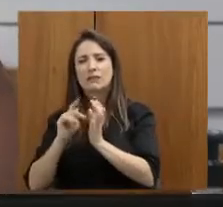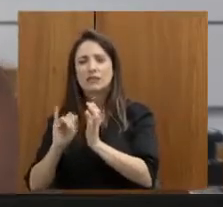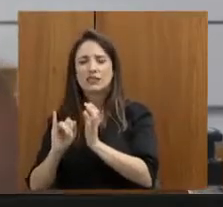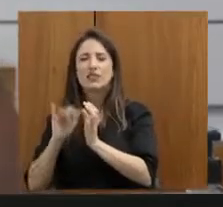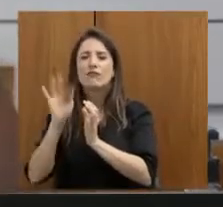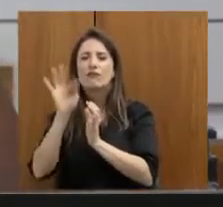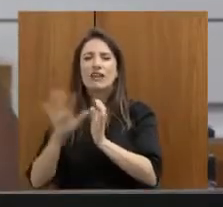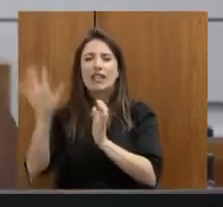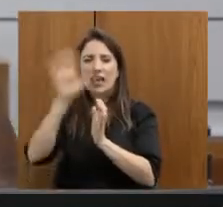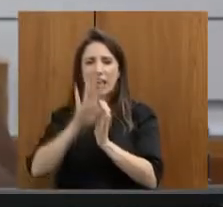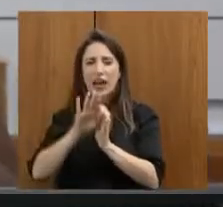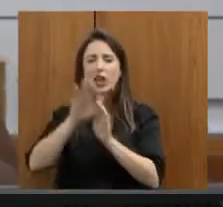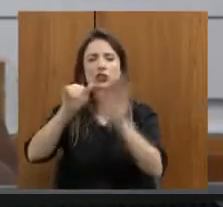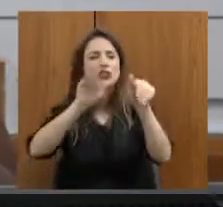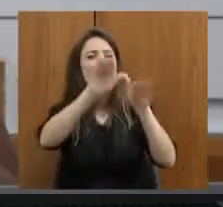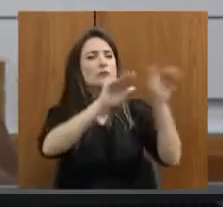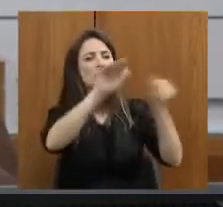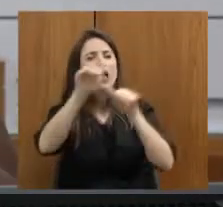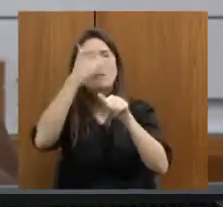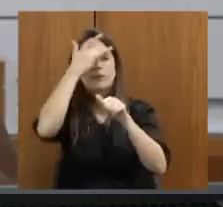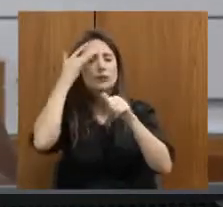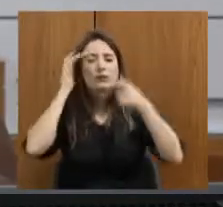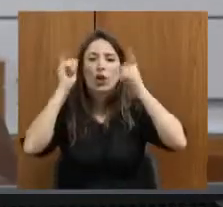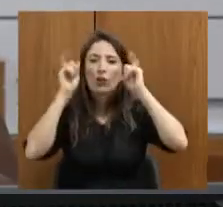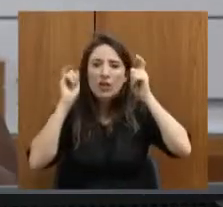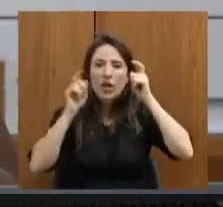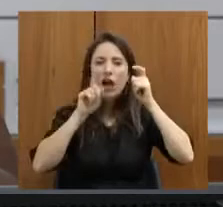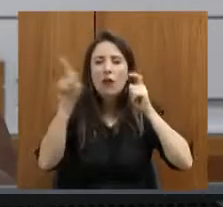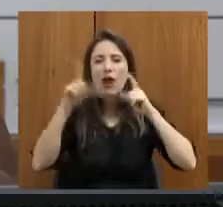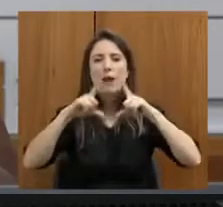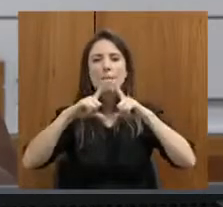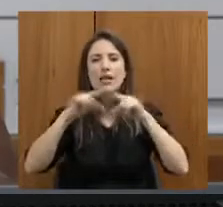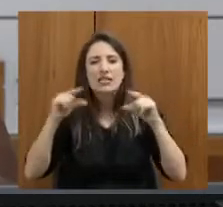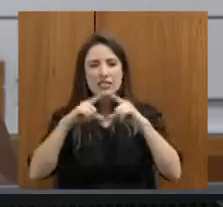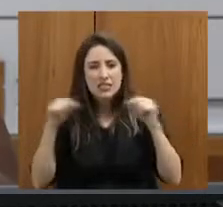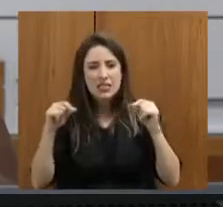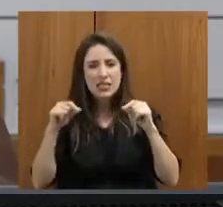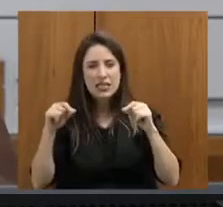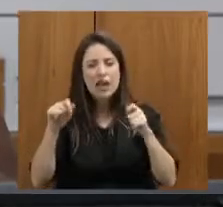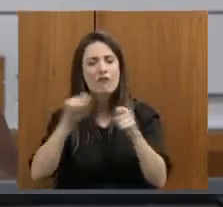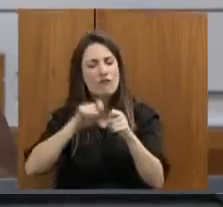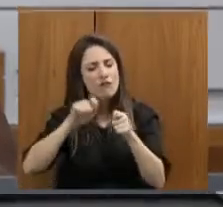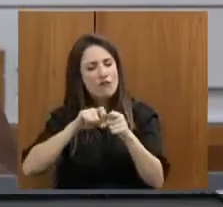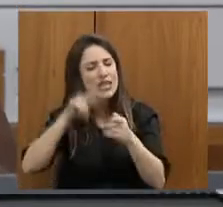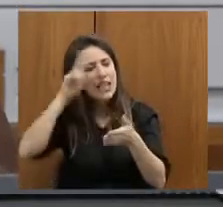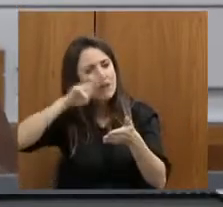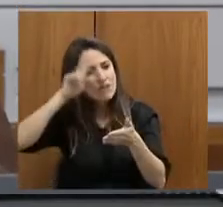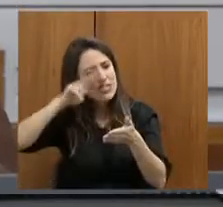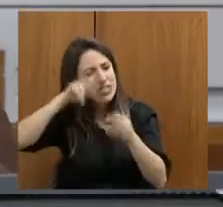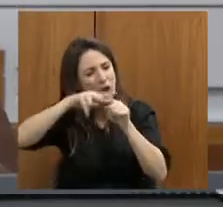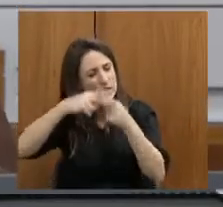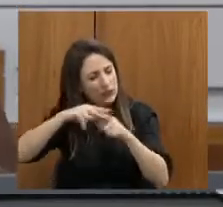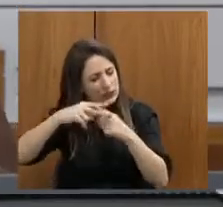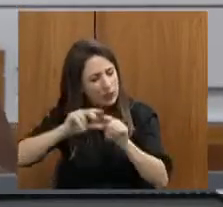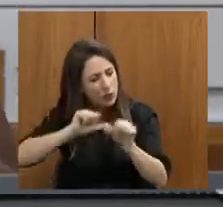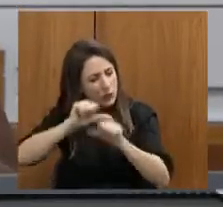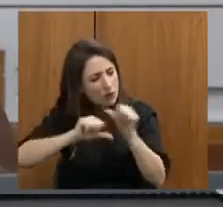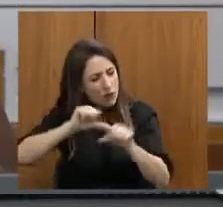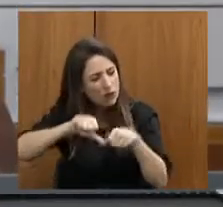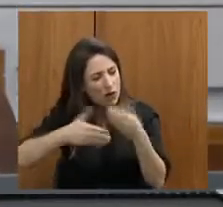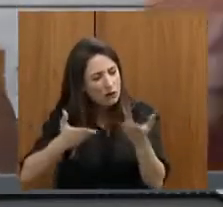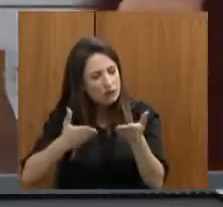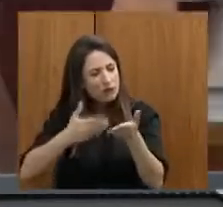e fizeram uma revisão a revisão que não chegou até nós e não sabemos é